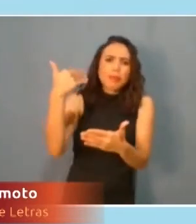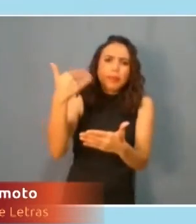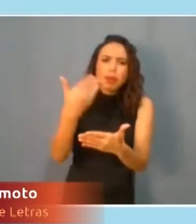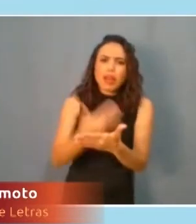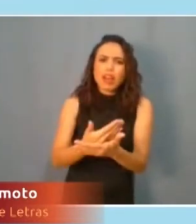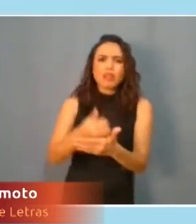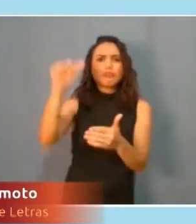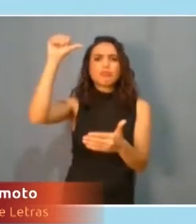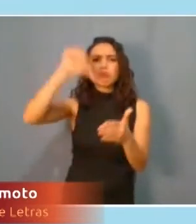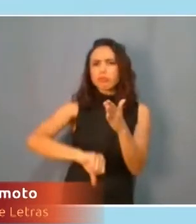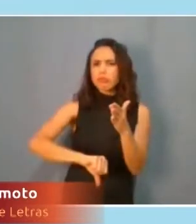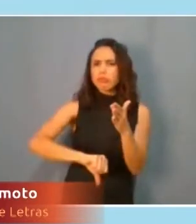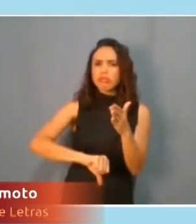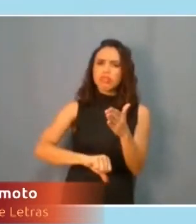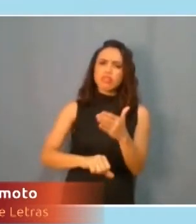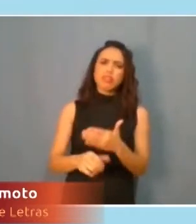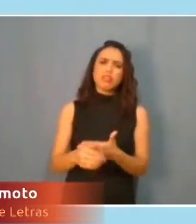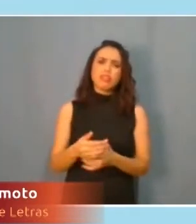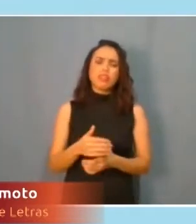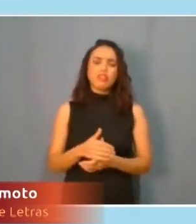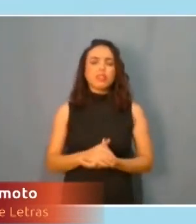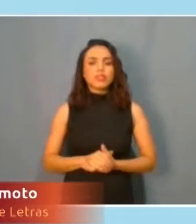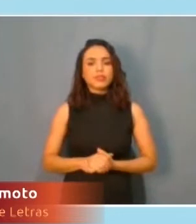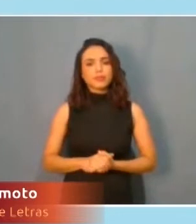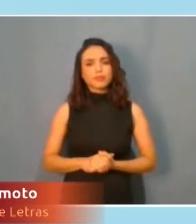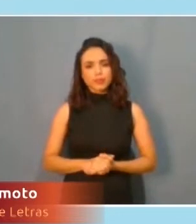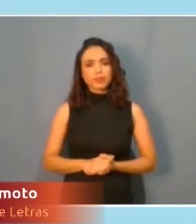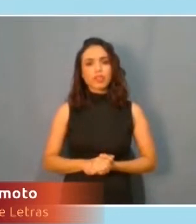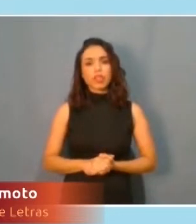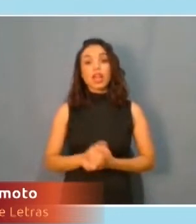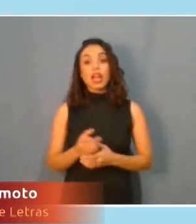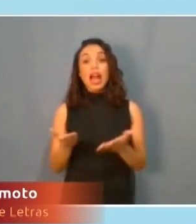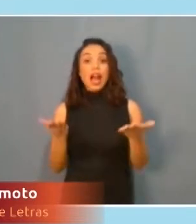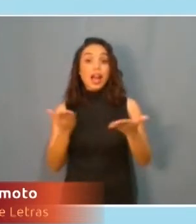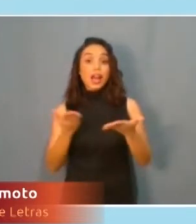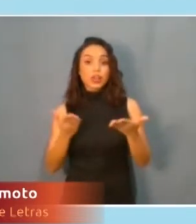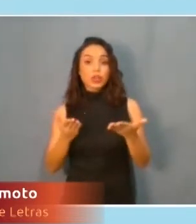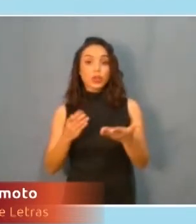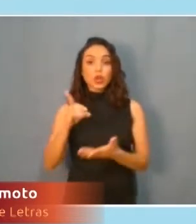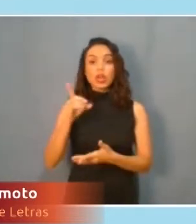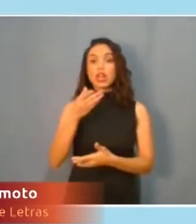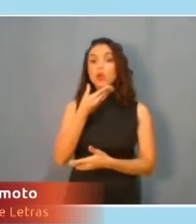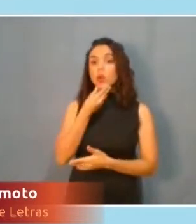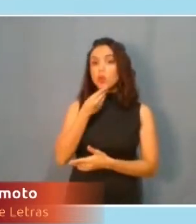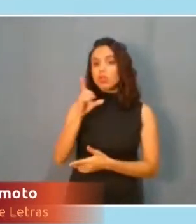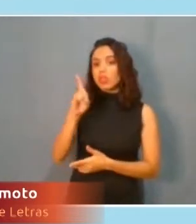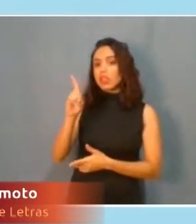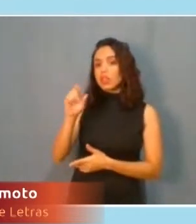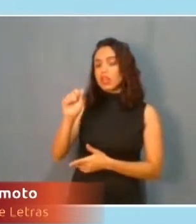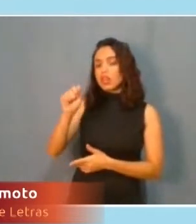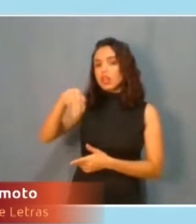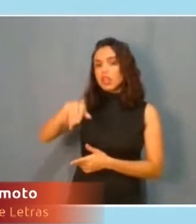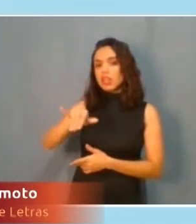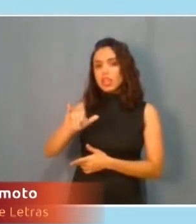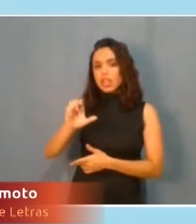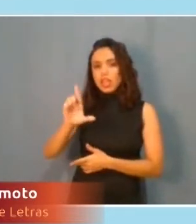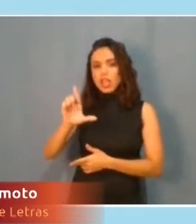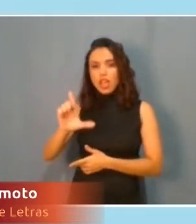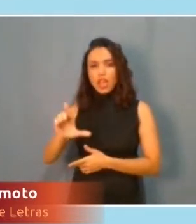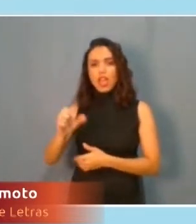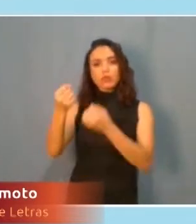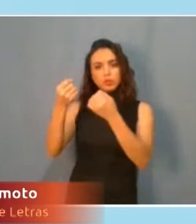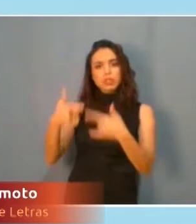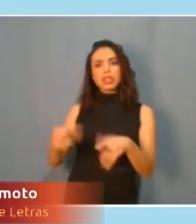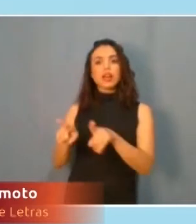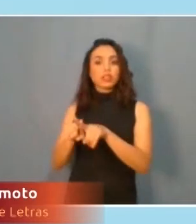Bom, vou passar a palavra para o Daniel e até retomar um pouquinho do que a Nathalie falou. Já queria que você dissesse, né, se